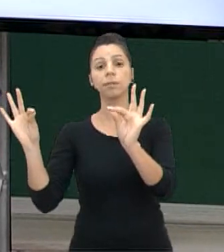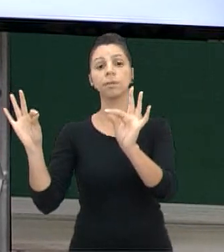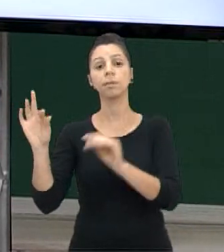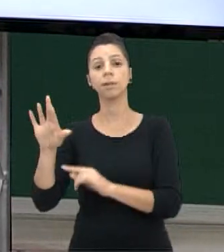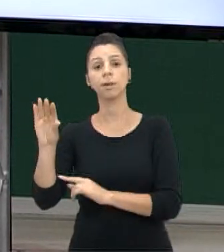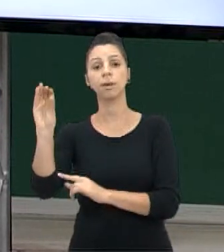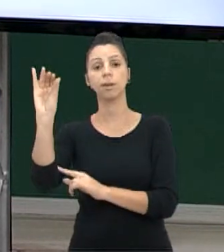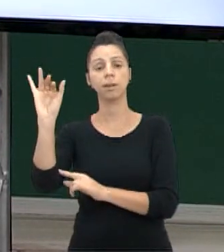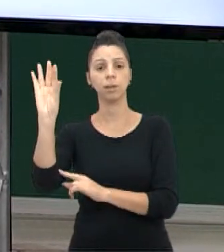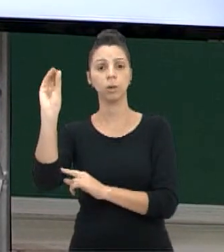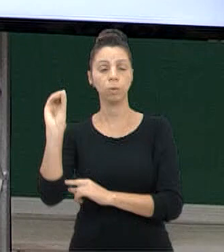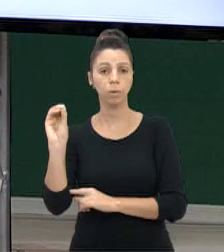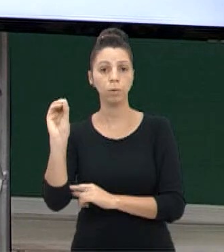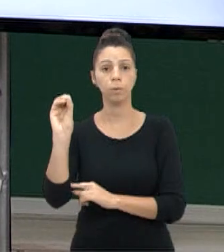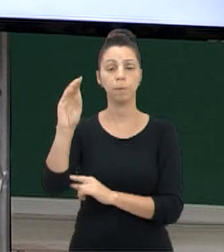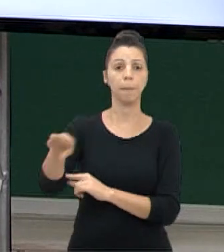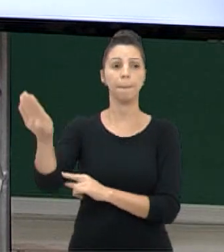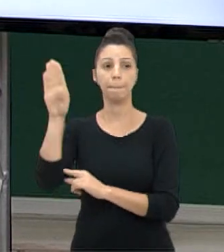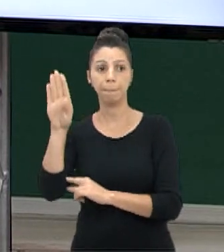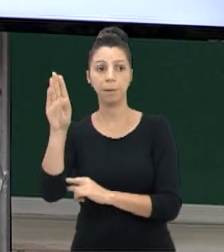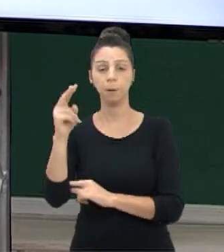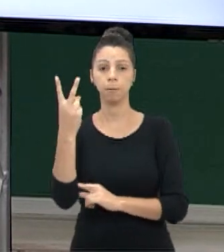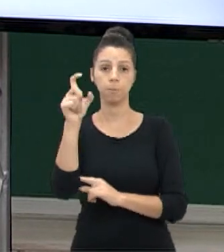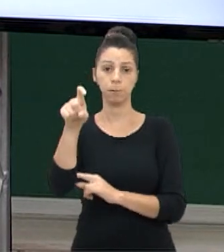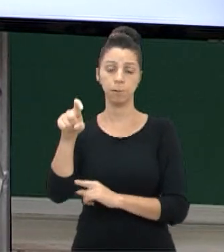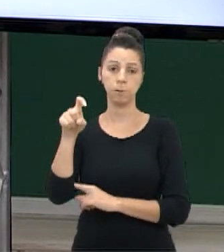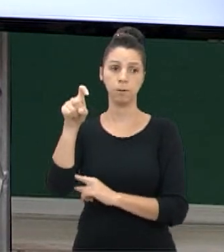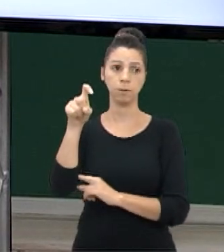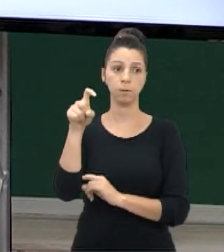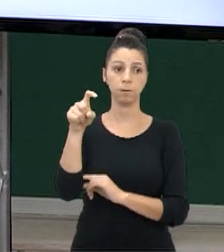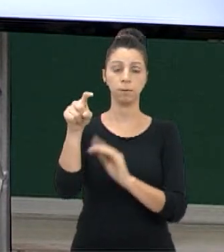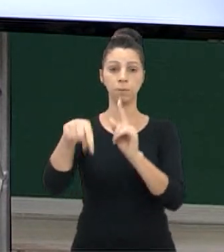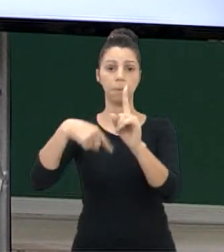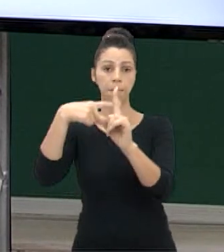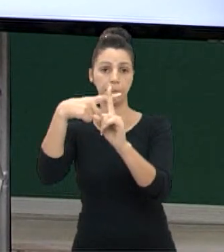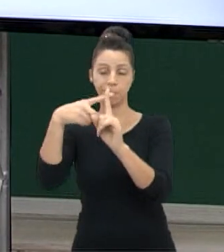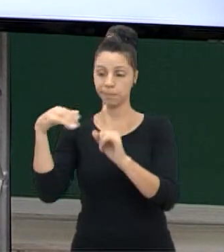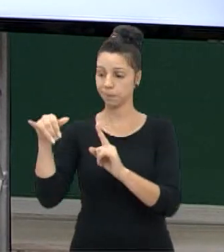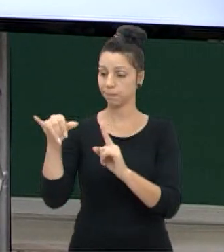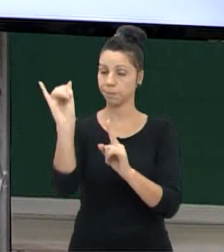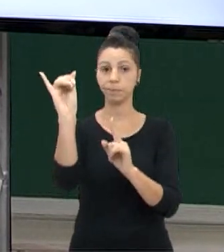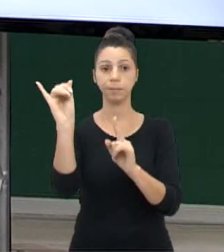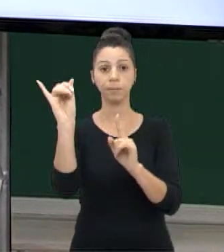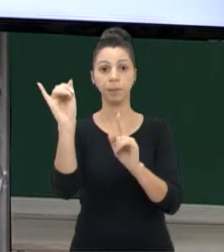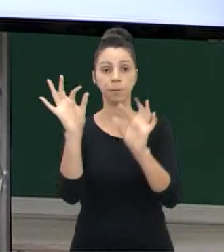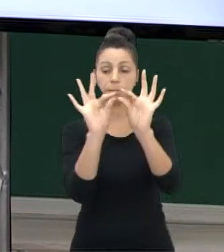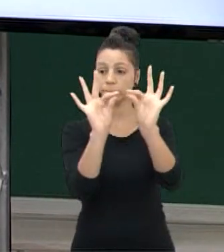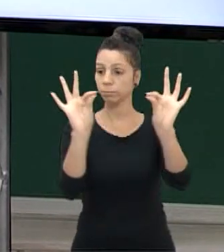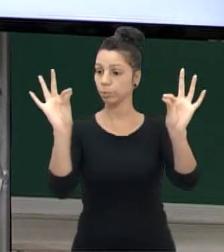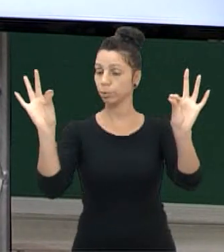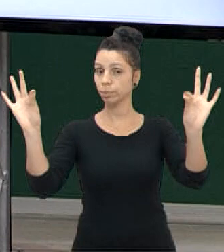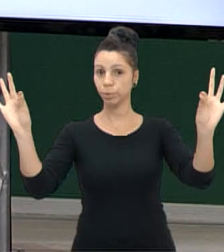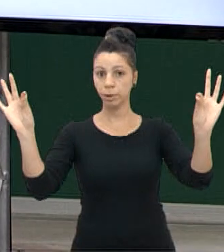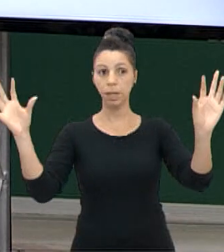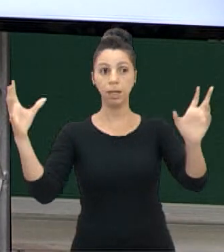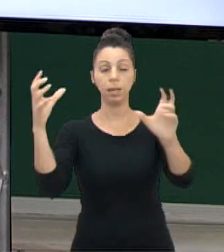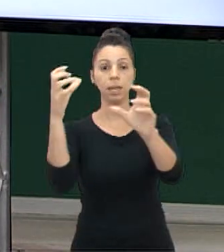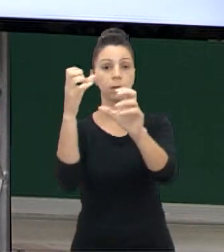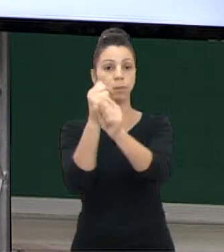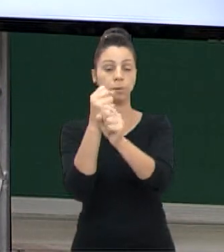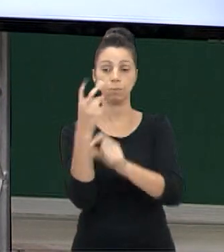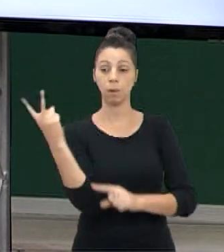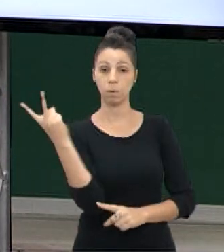y. Desta forma, nós temos então que a distância é a soma dos dois. 3x mais